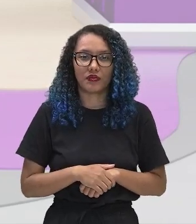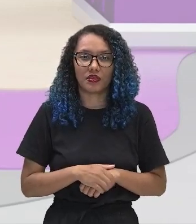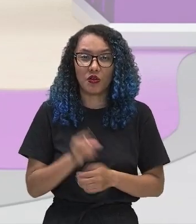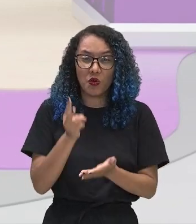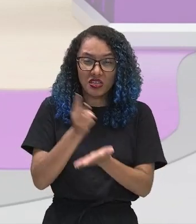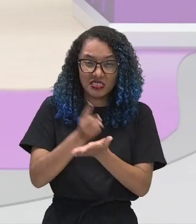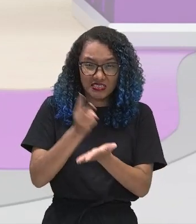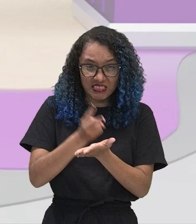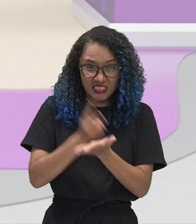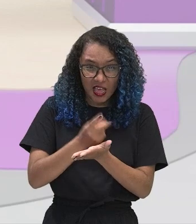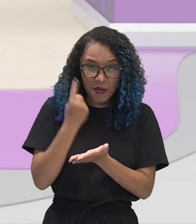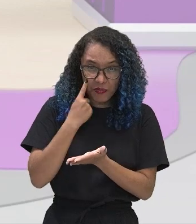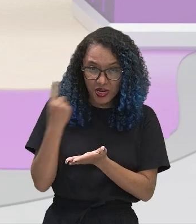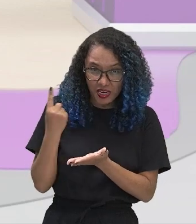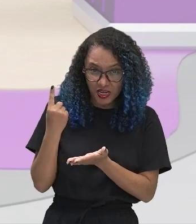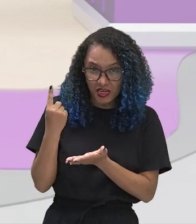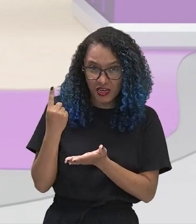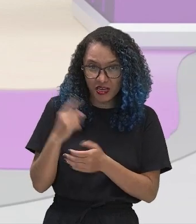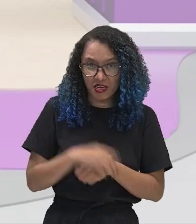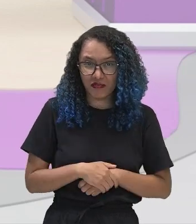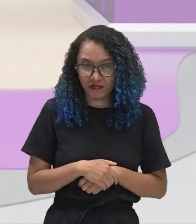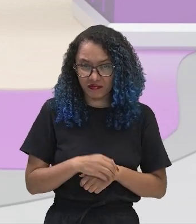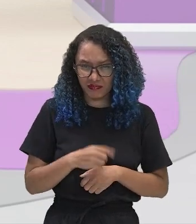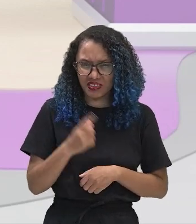esteve nesse formato, dessa forma.